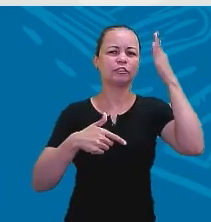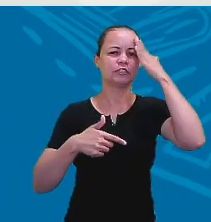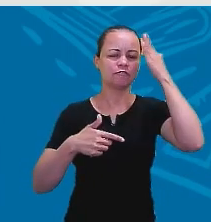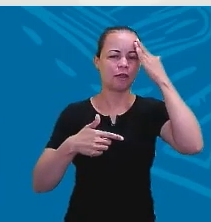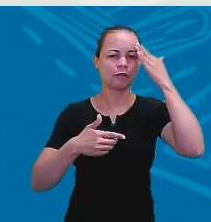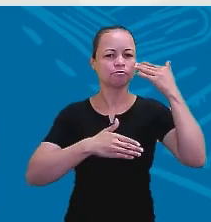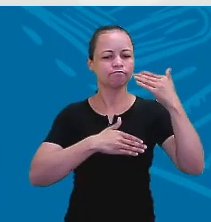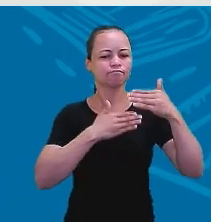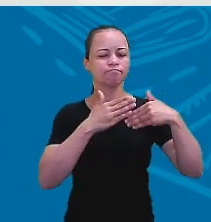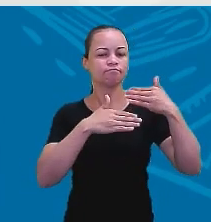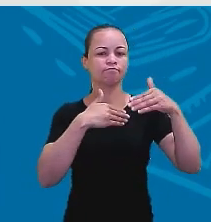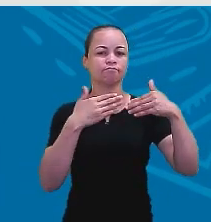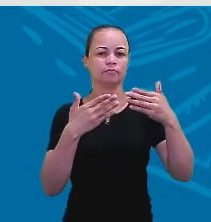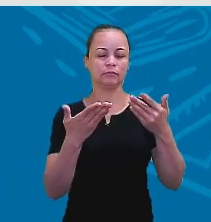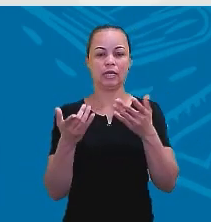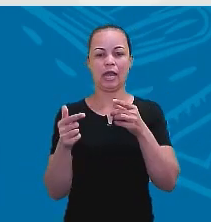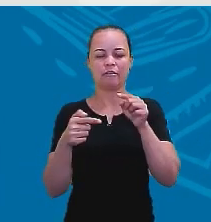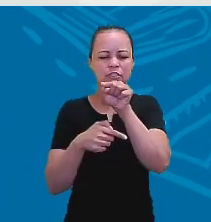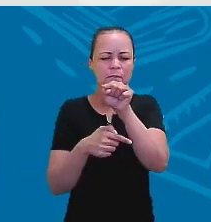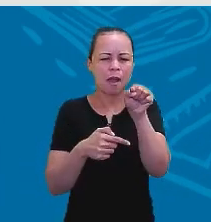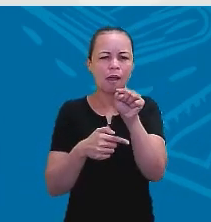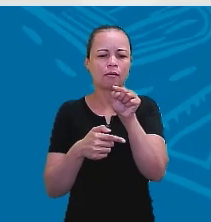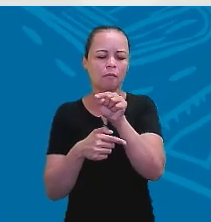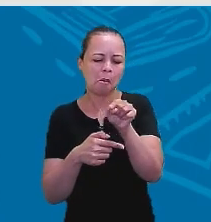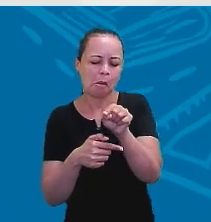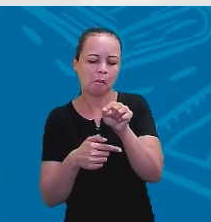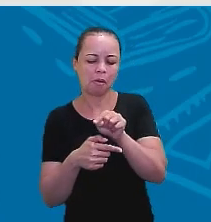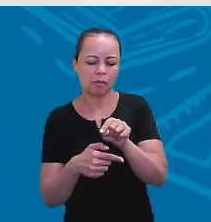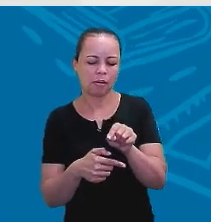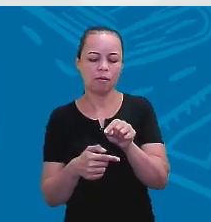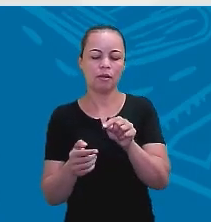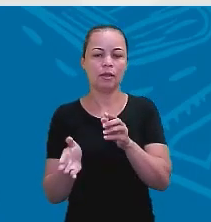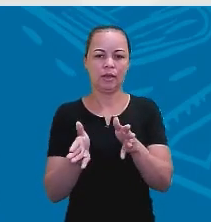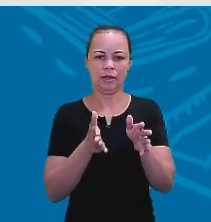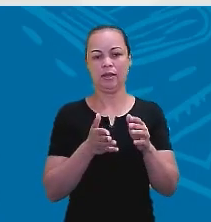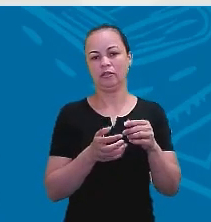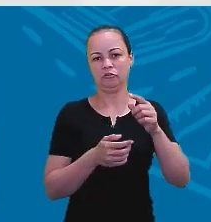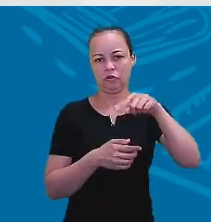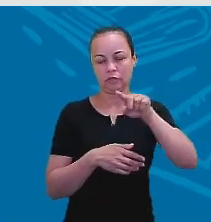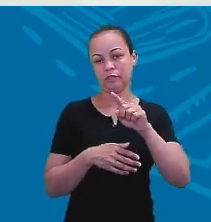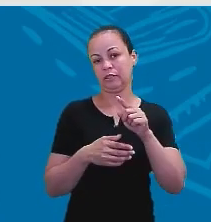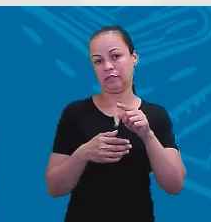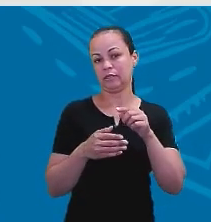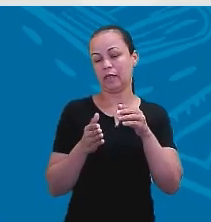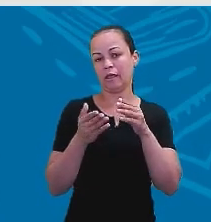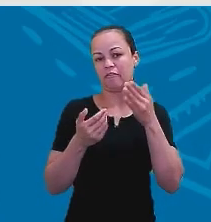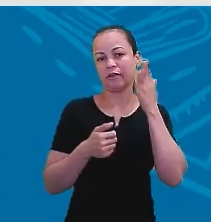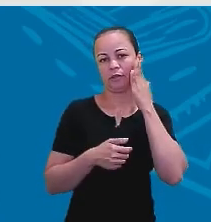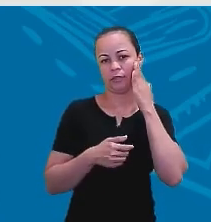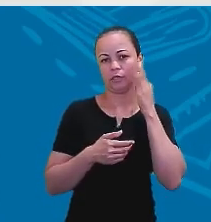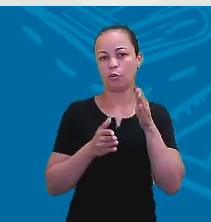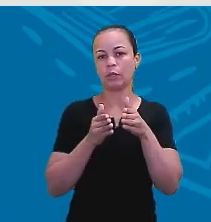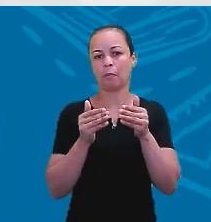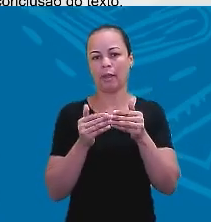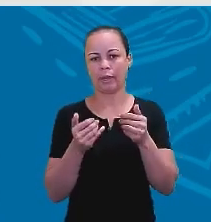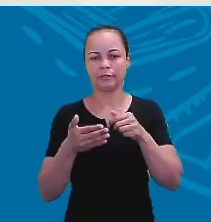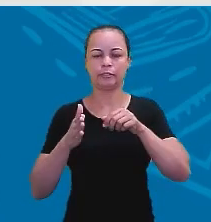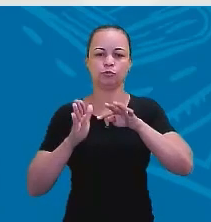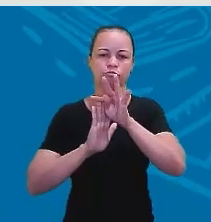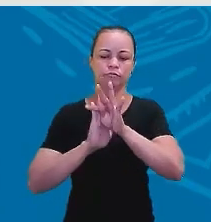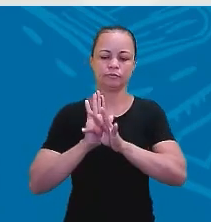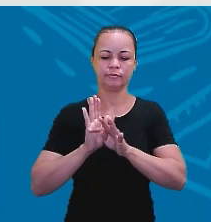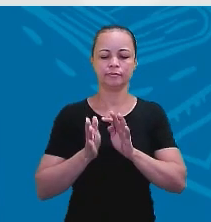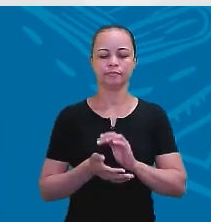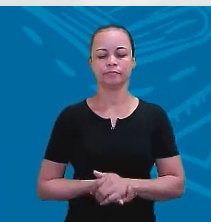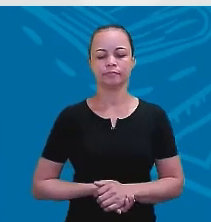as marcações, fica muito mais fácil de você compreender ali o que está se pedindo, tá bom? E após